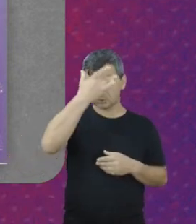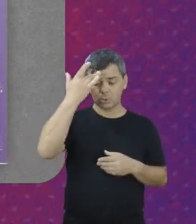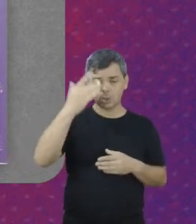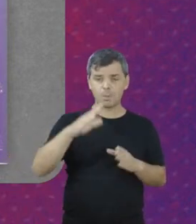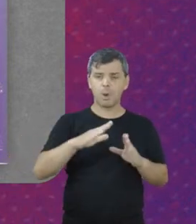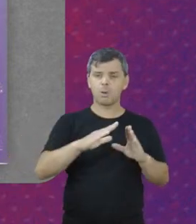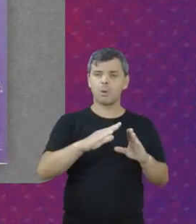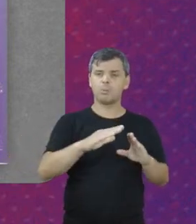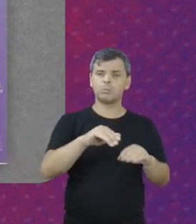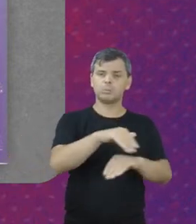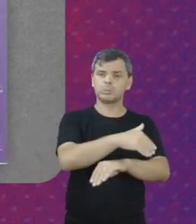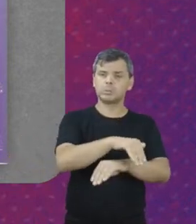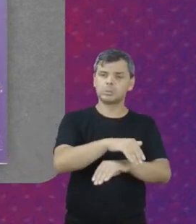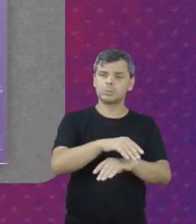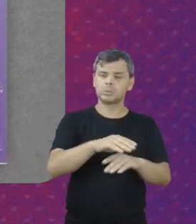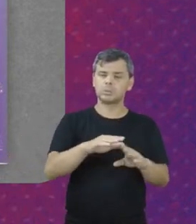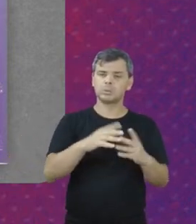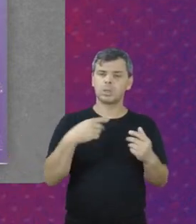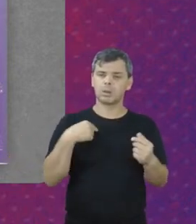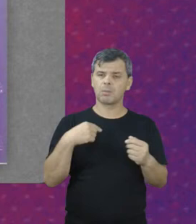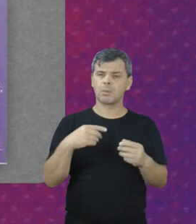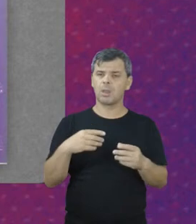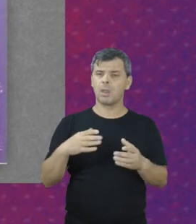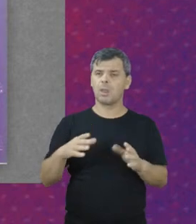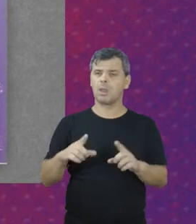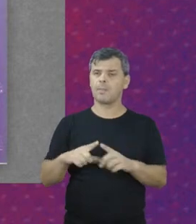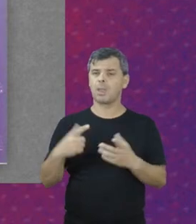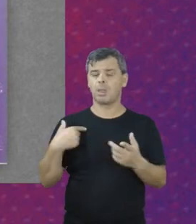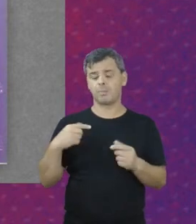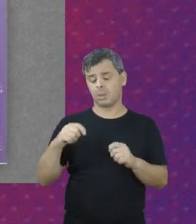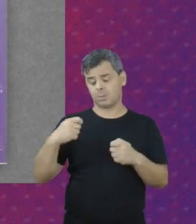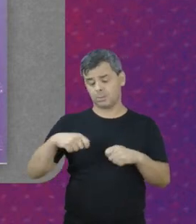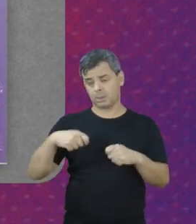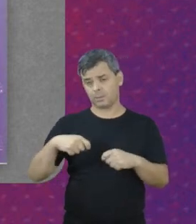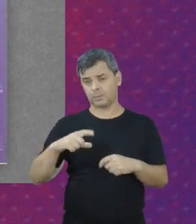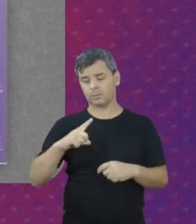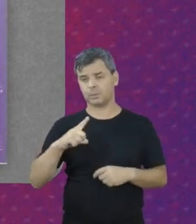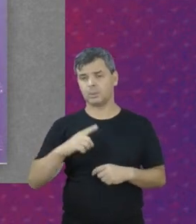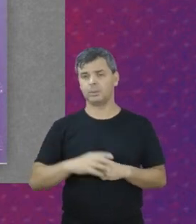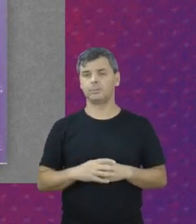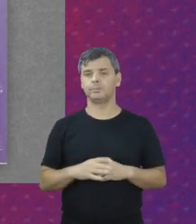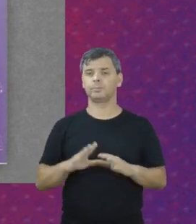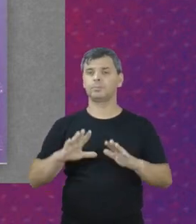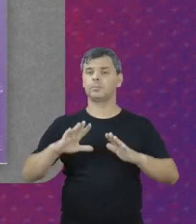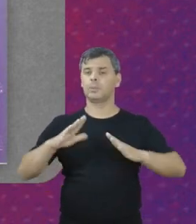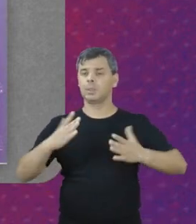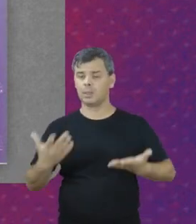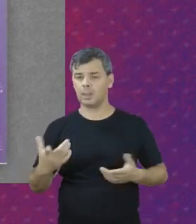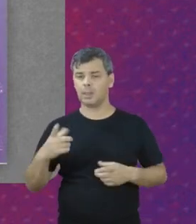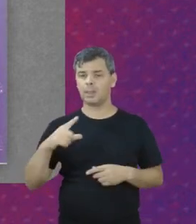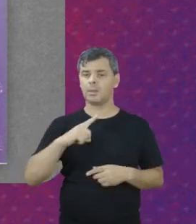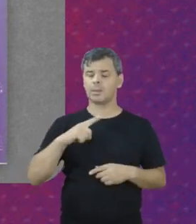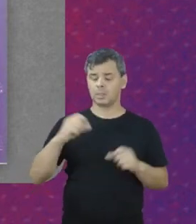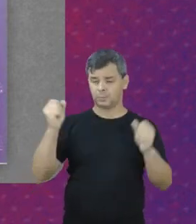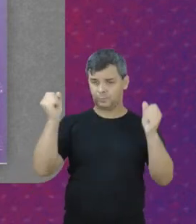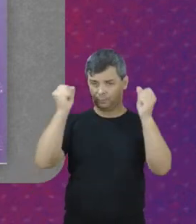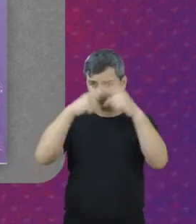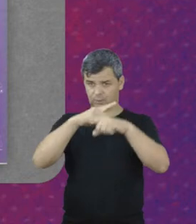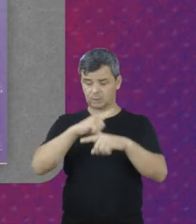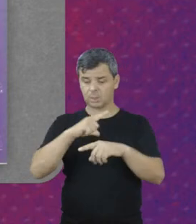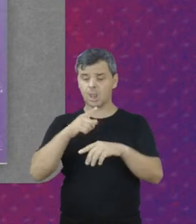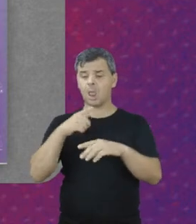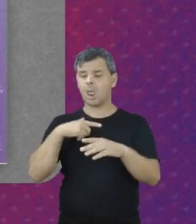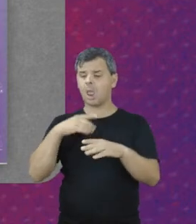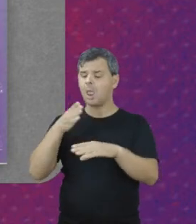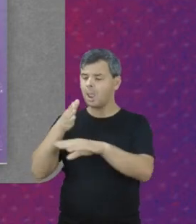tem acesso, né? Ou o acesso é muito, assim, aquém do que a gente precisava. Então, a gente tem essas dificuldades de ter